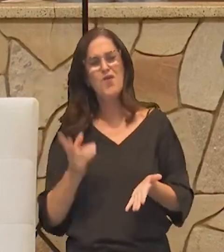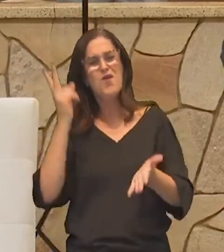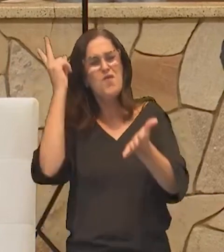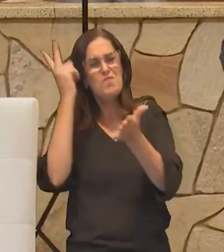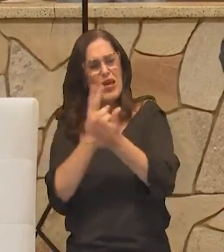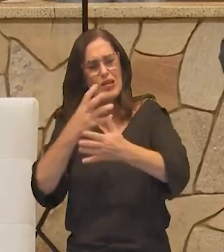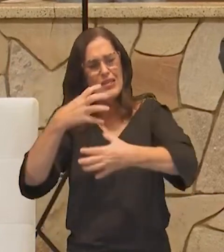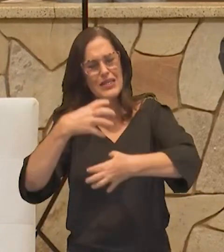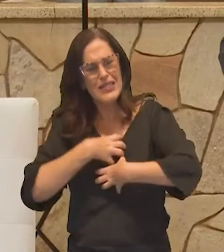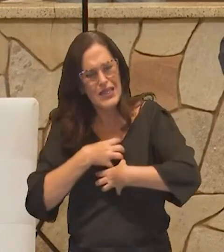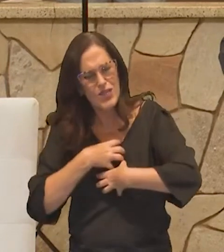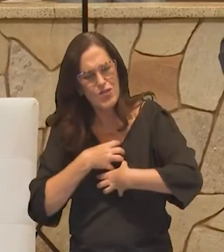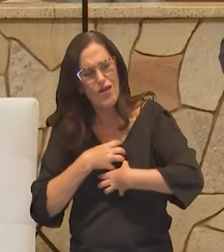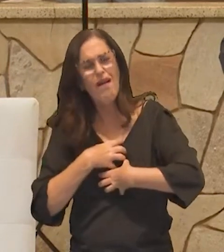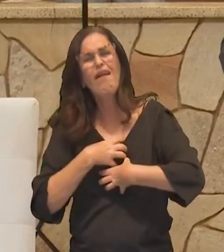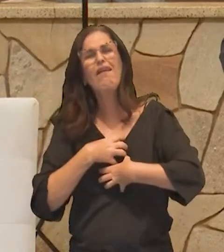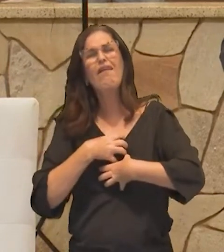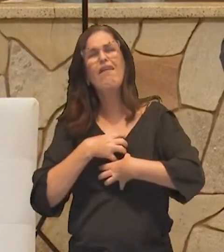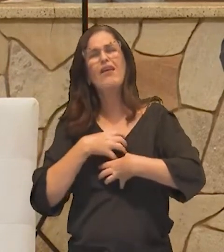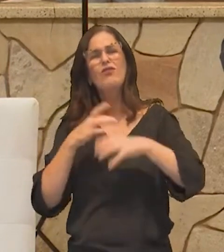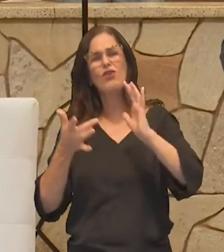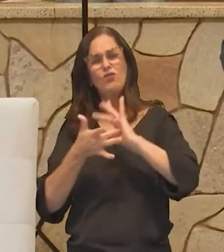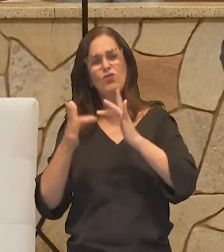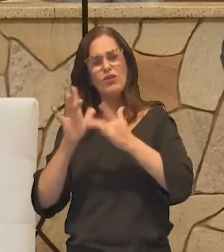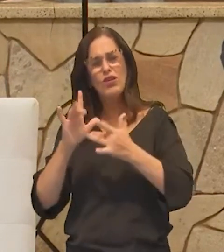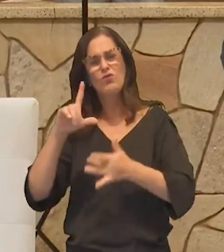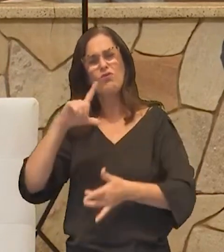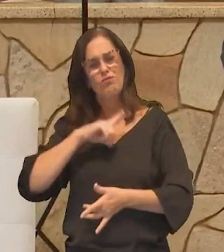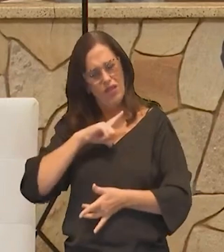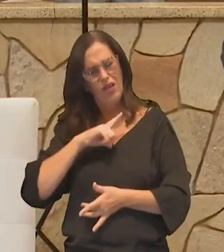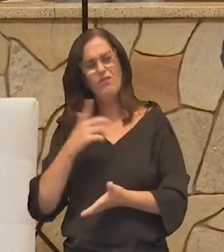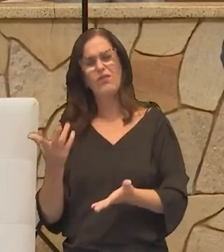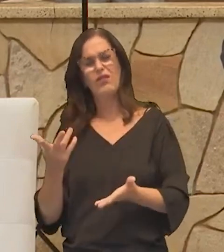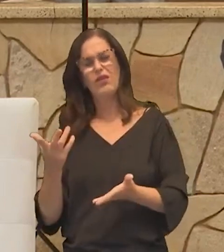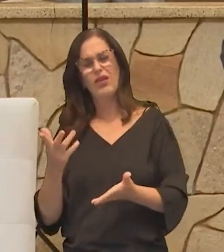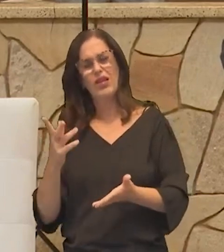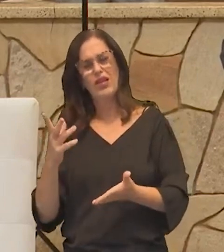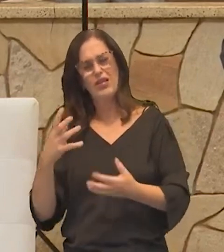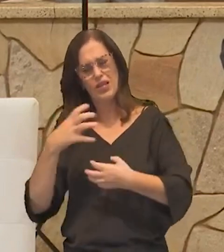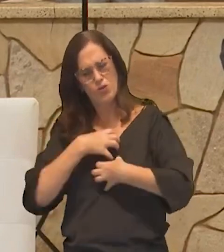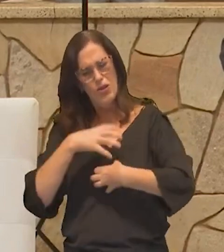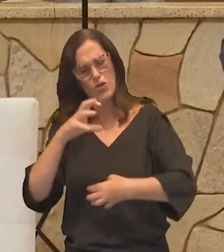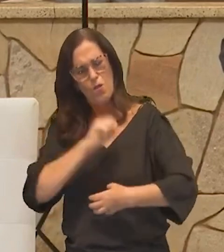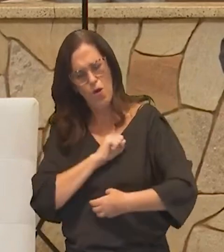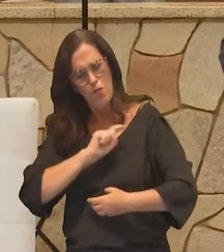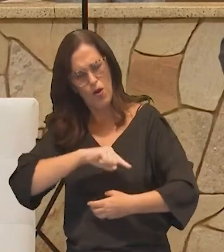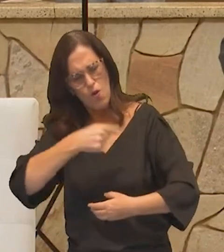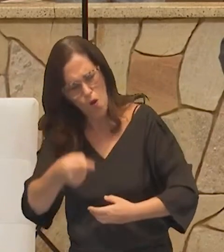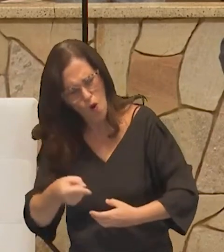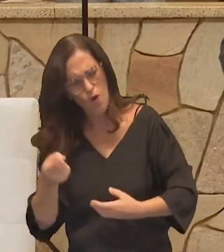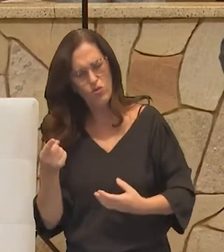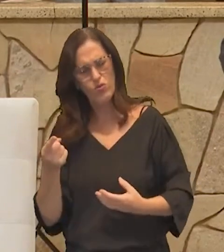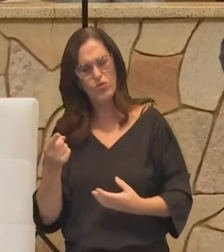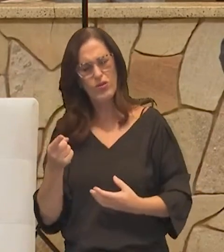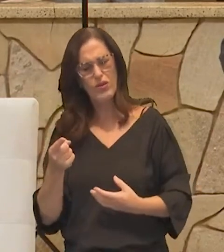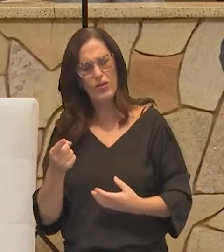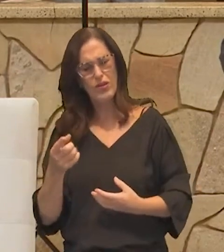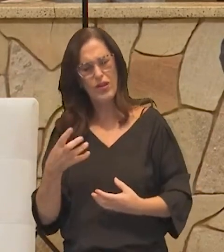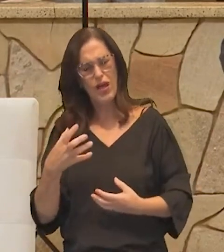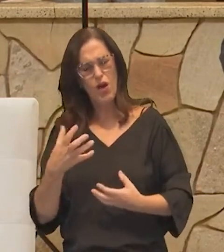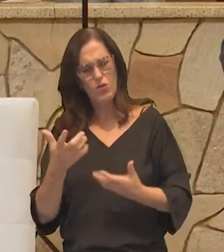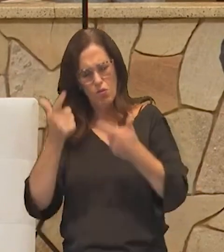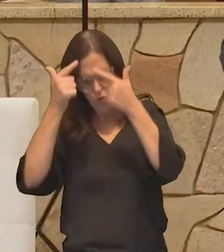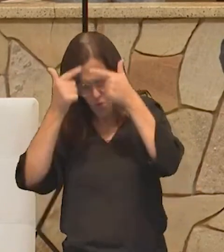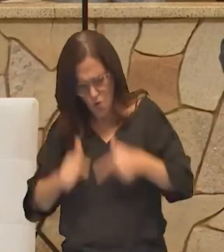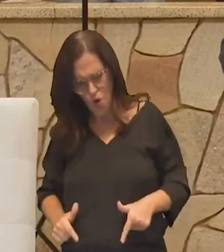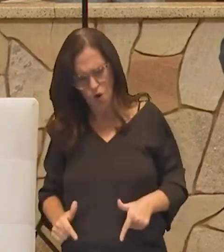mesmo sentimento que houve em Cristo Jesus, sentimento de amor pelo próximo, sentimento de